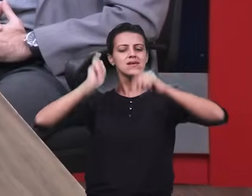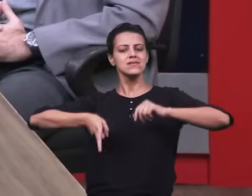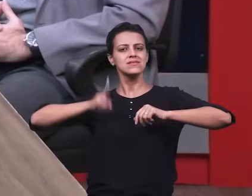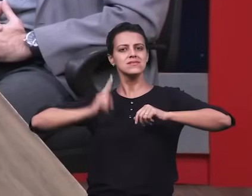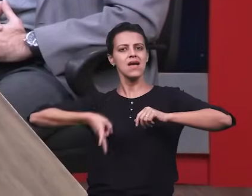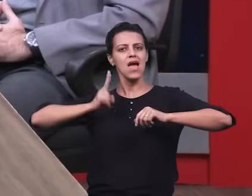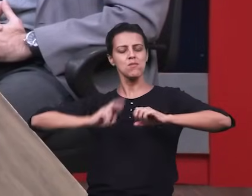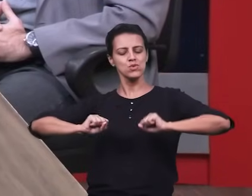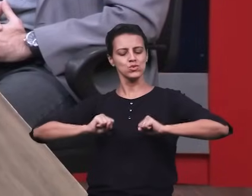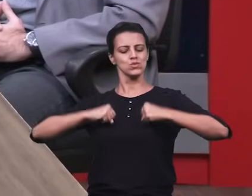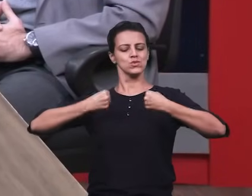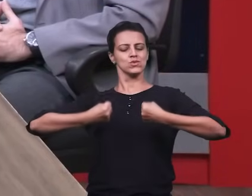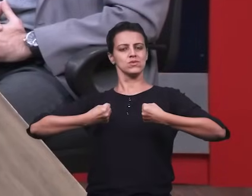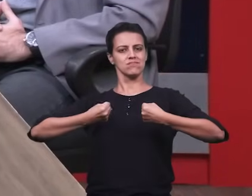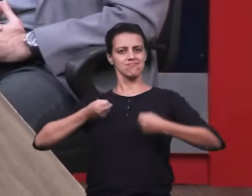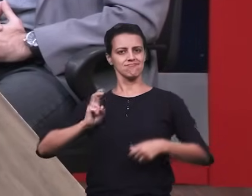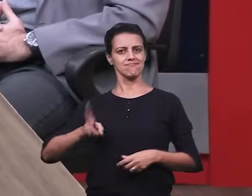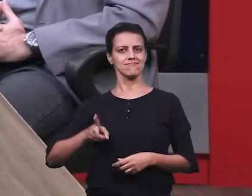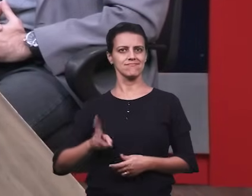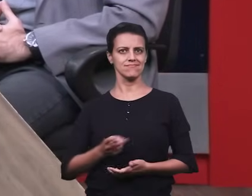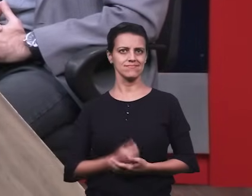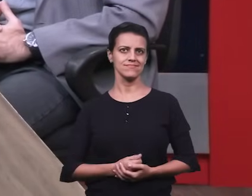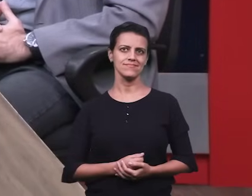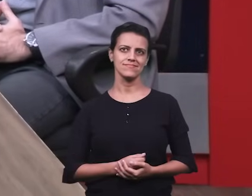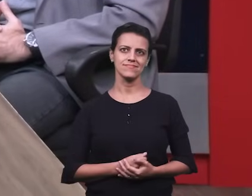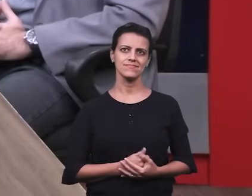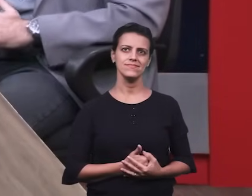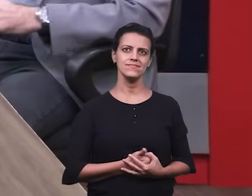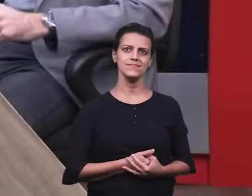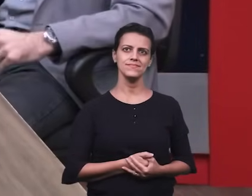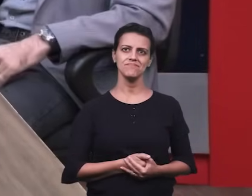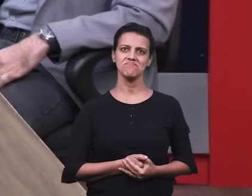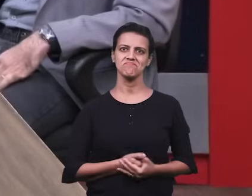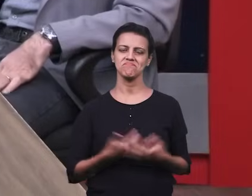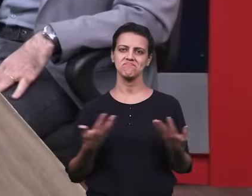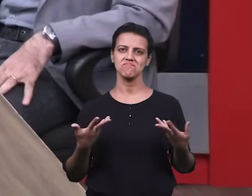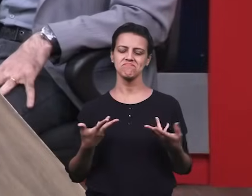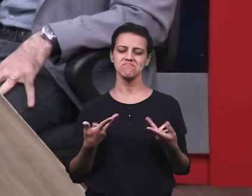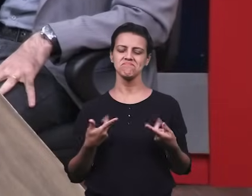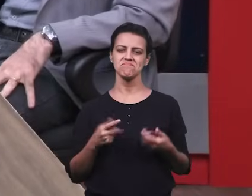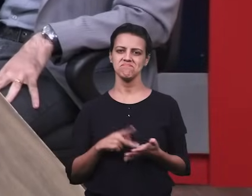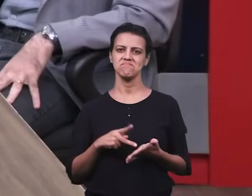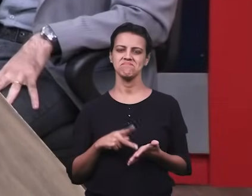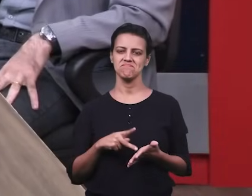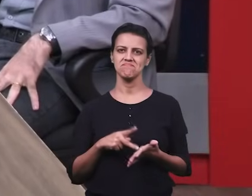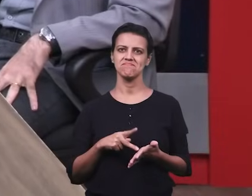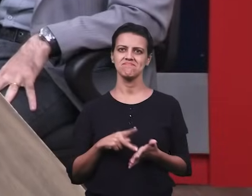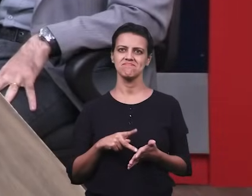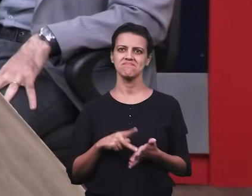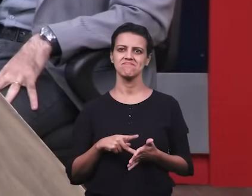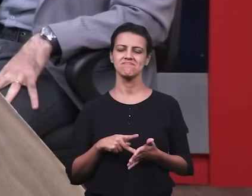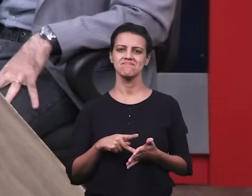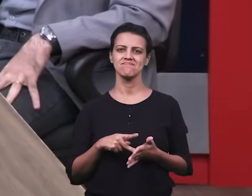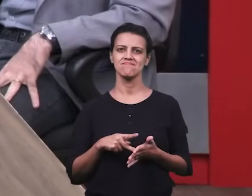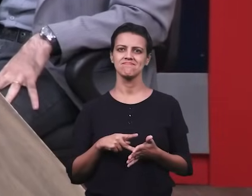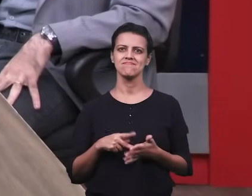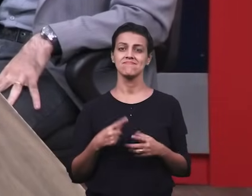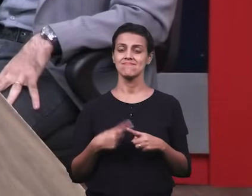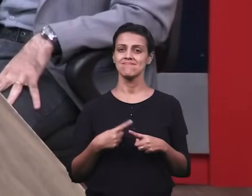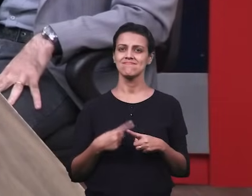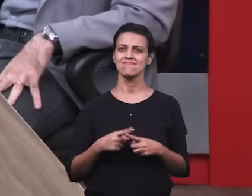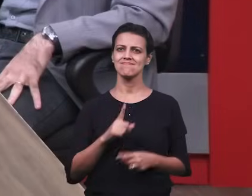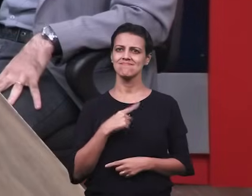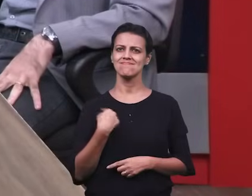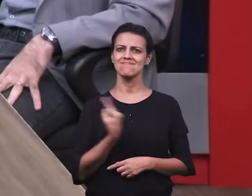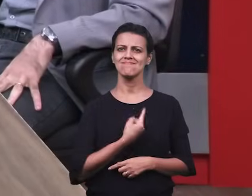sempre de todo esse organismo que é vital. O que eu acho extraordinário disso é porque nós um